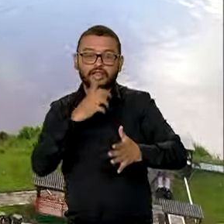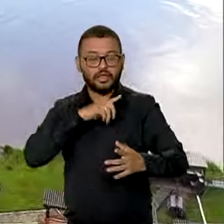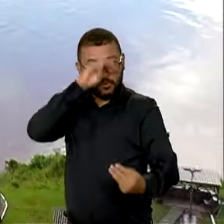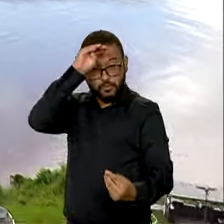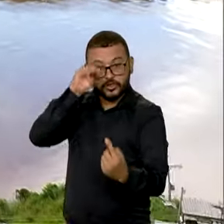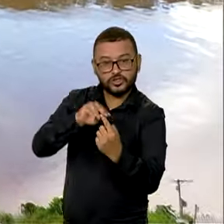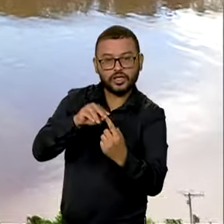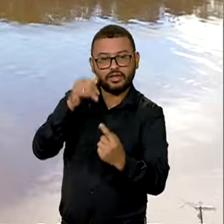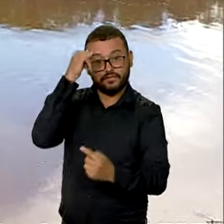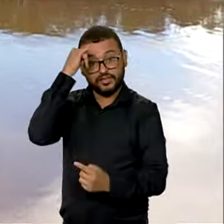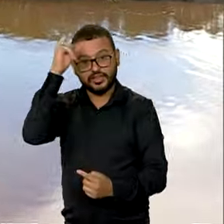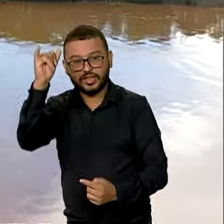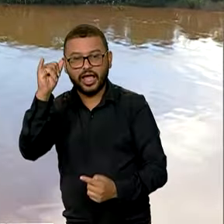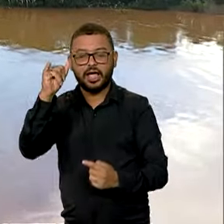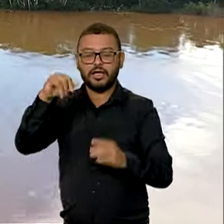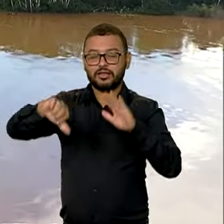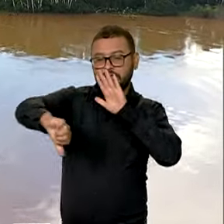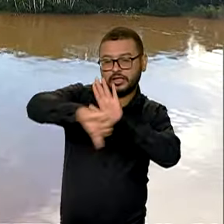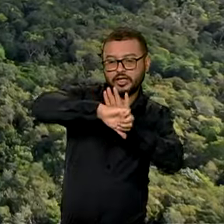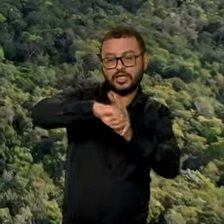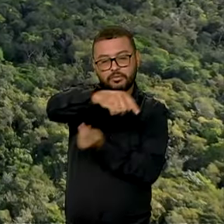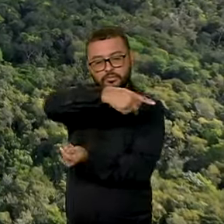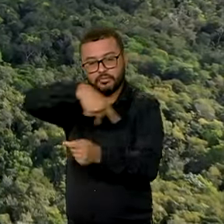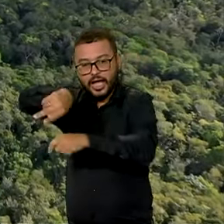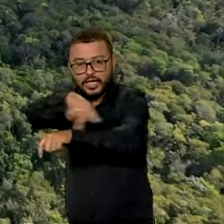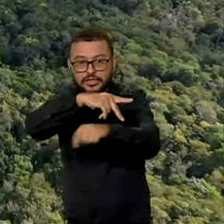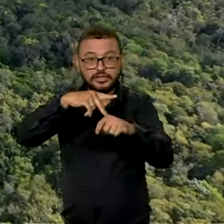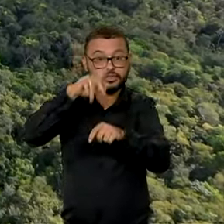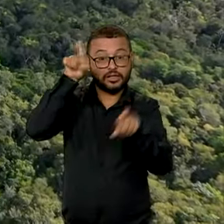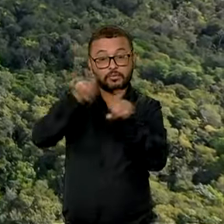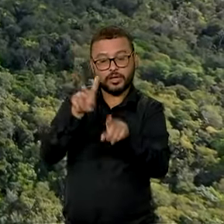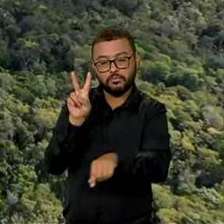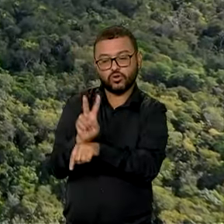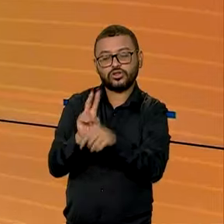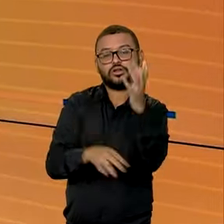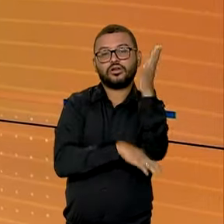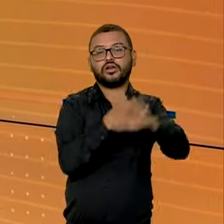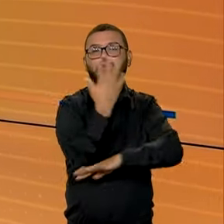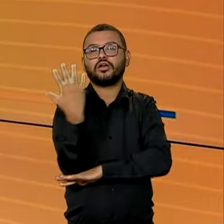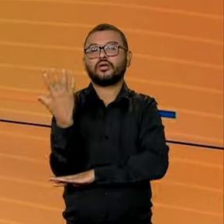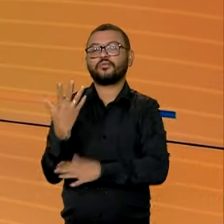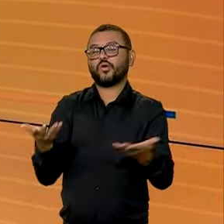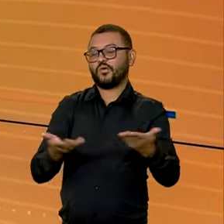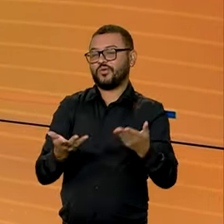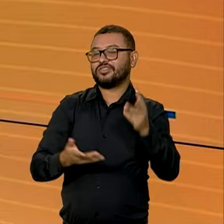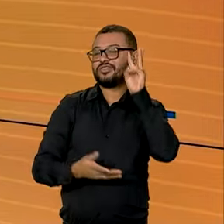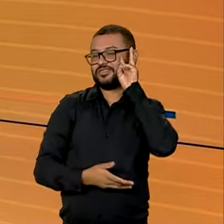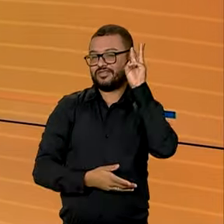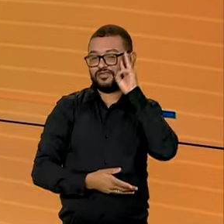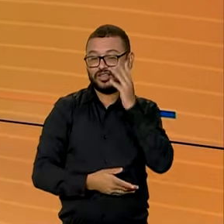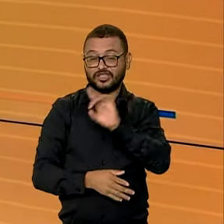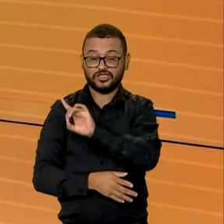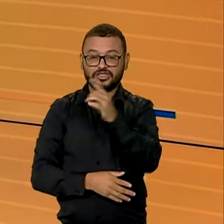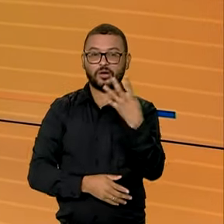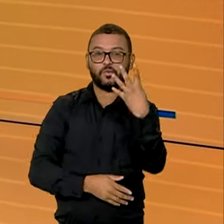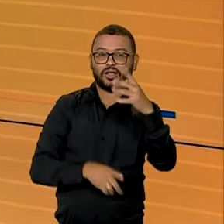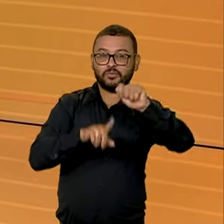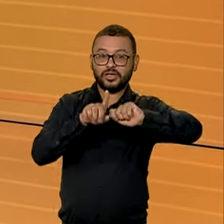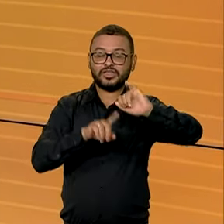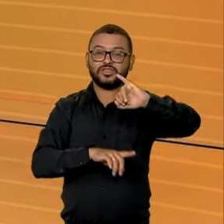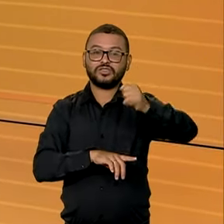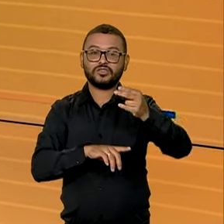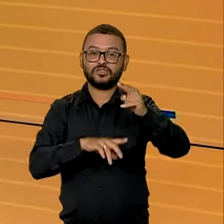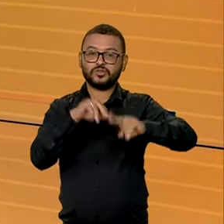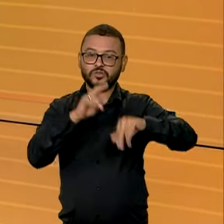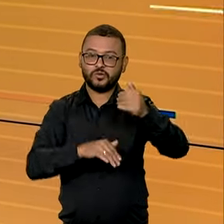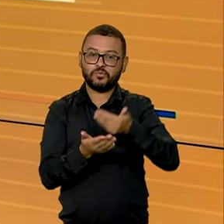é combate aos ilícitos transnacionais e preservação do meio ambiente. Terça-feira, 4 de junho, o Brasil